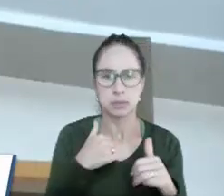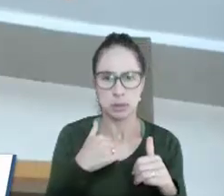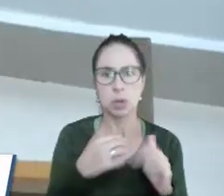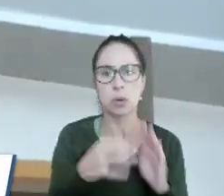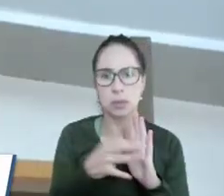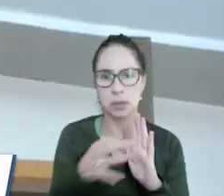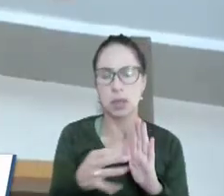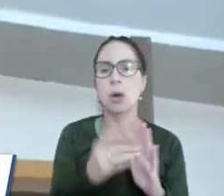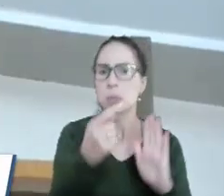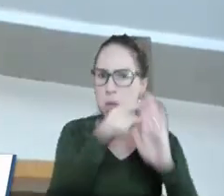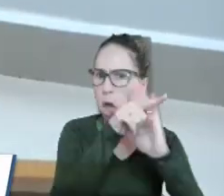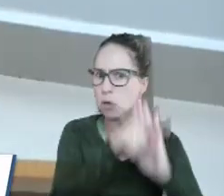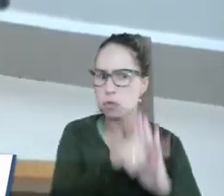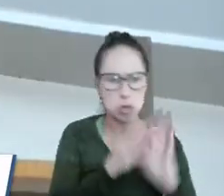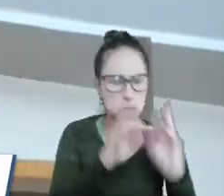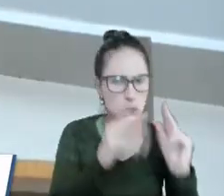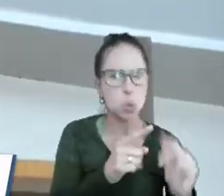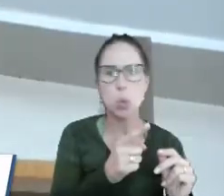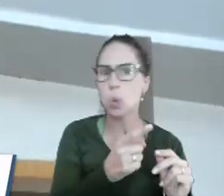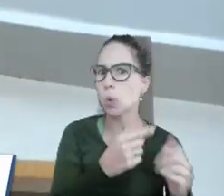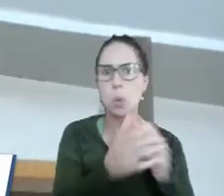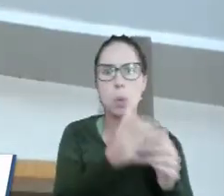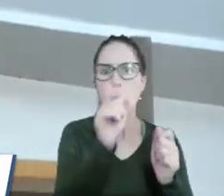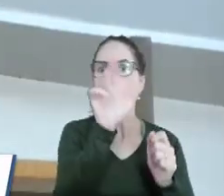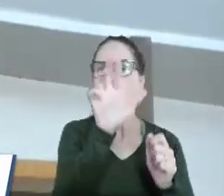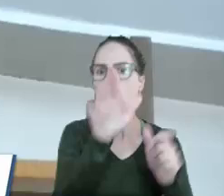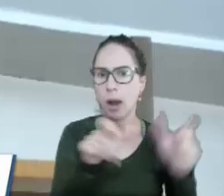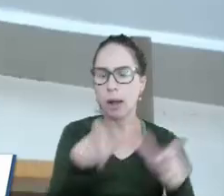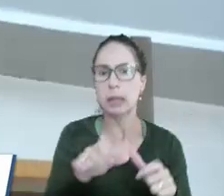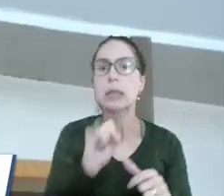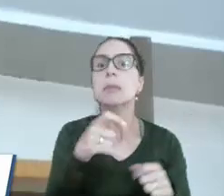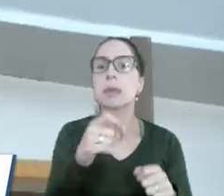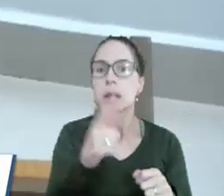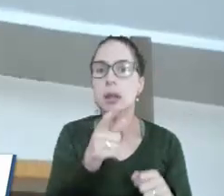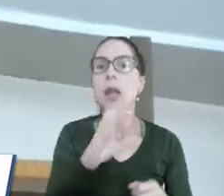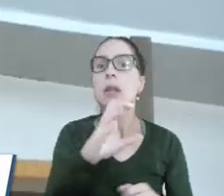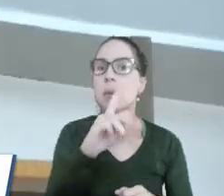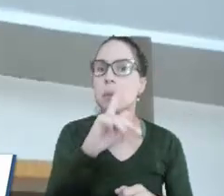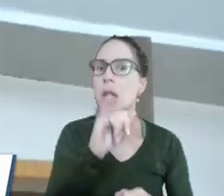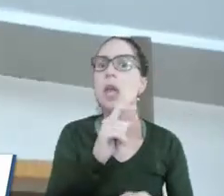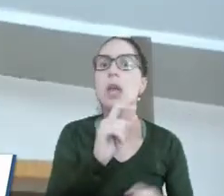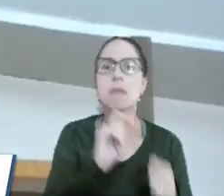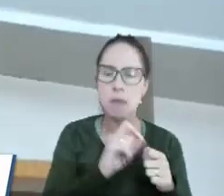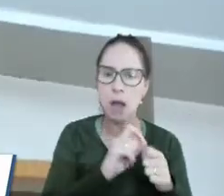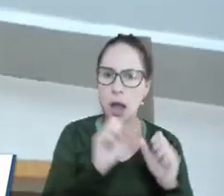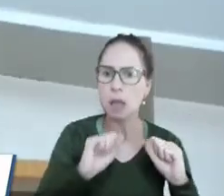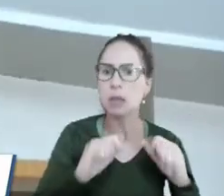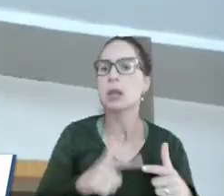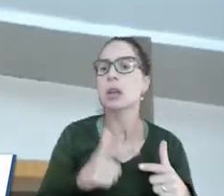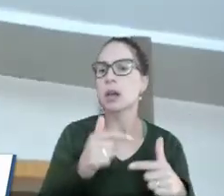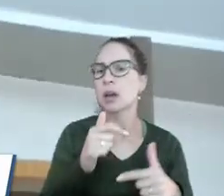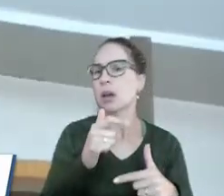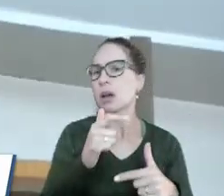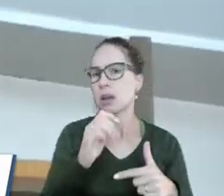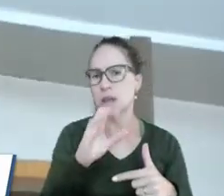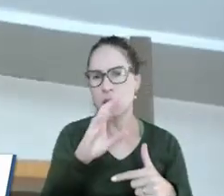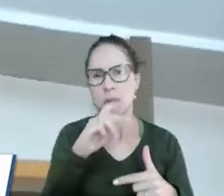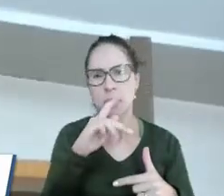que investigue tudo e que seja lá quem for. E se tiver que fazer CPI, que faça. Se tiver que fazer CPMI, que